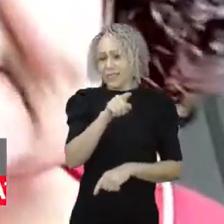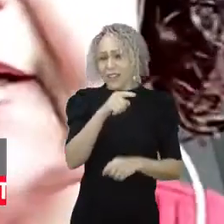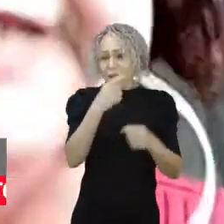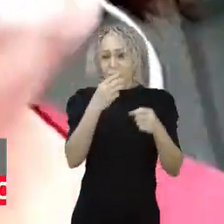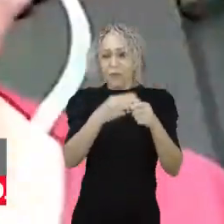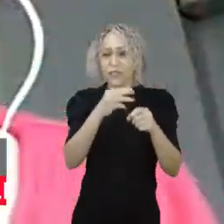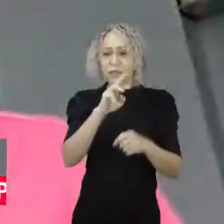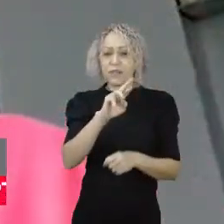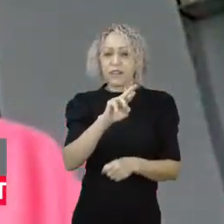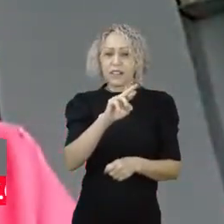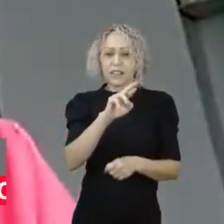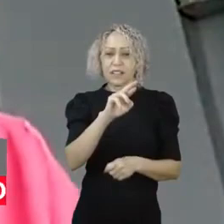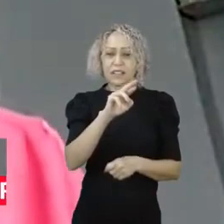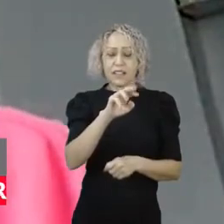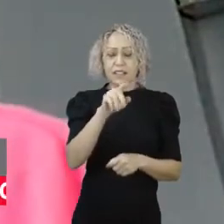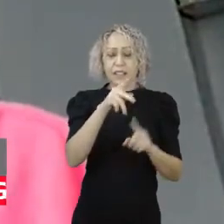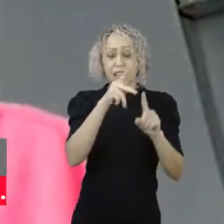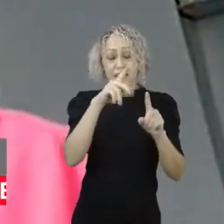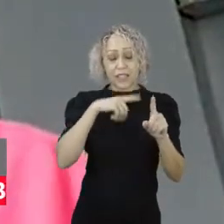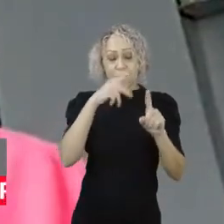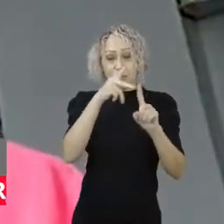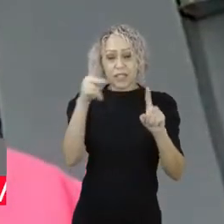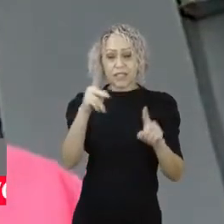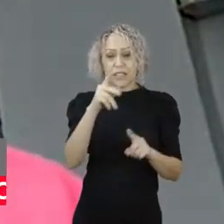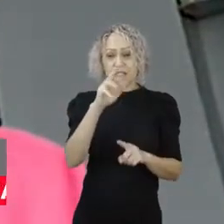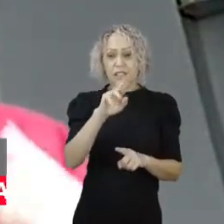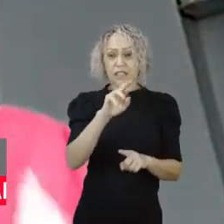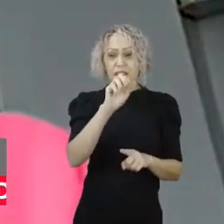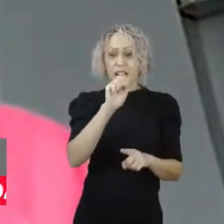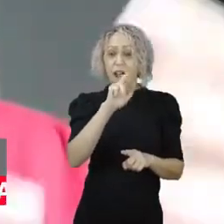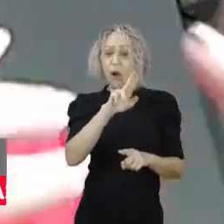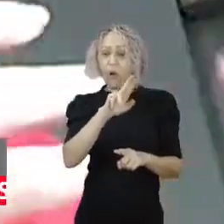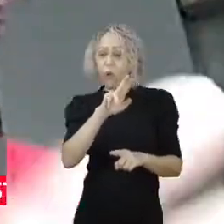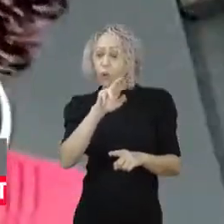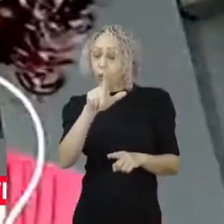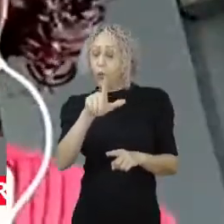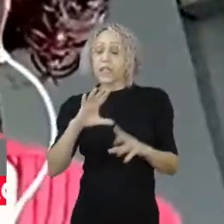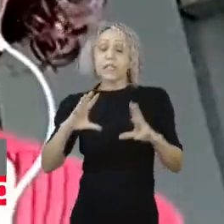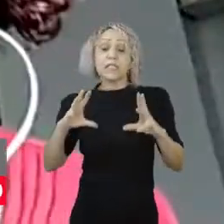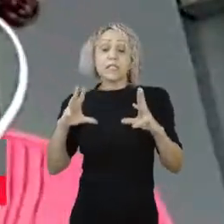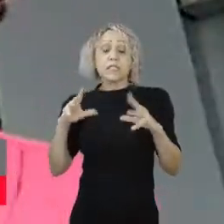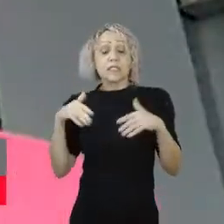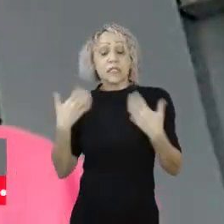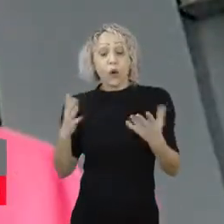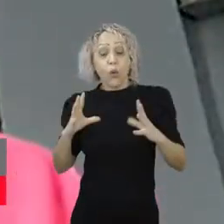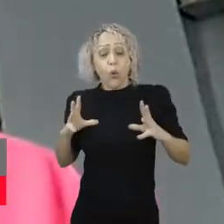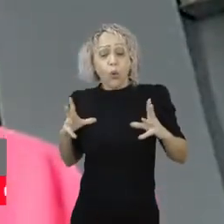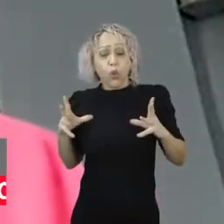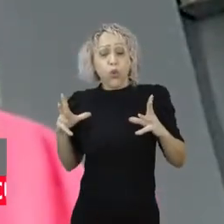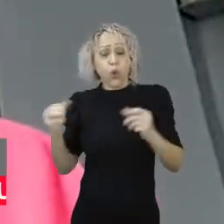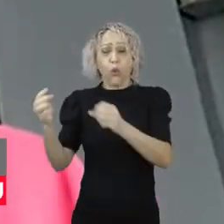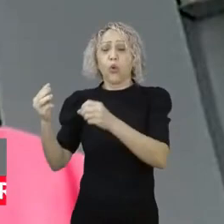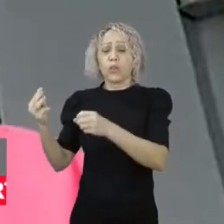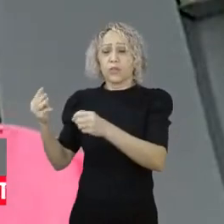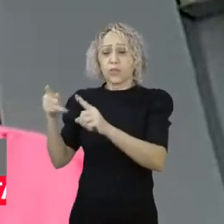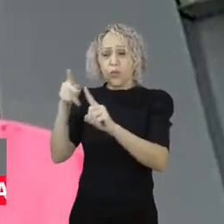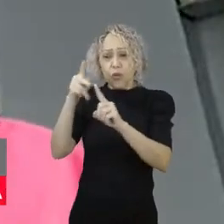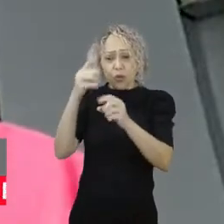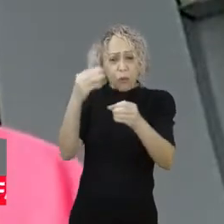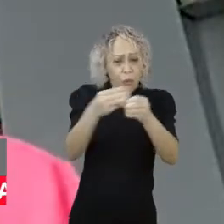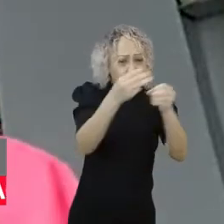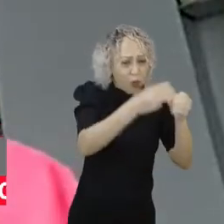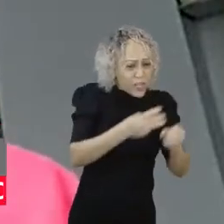dos presidentes, dos secretários de organização, onde a gente, mais uma vez, lança a